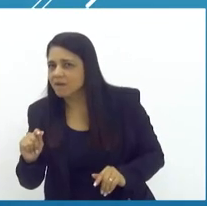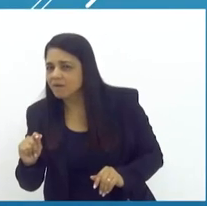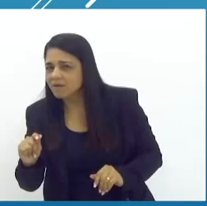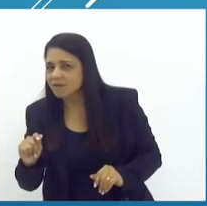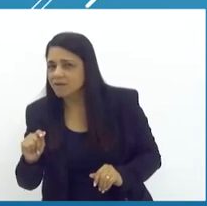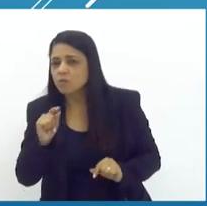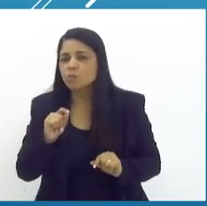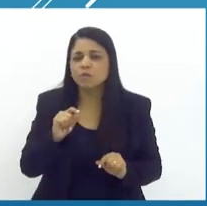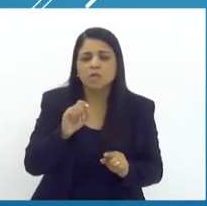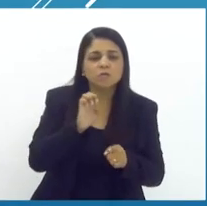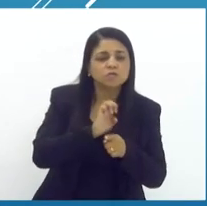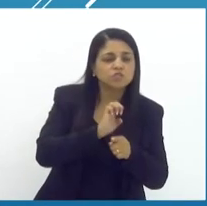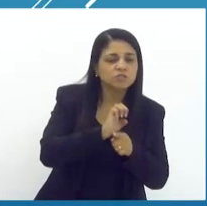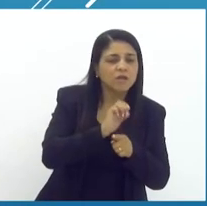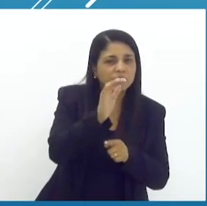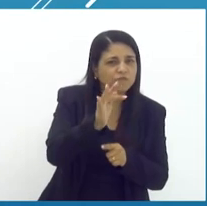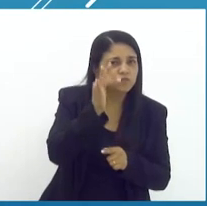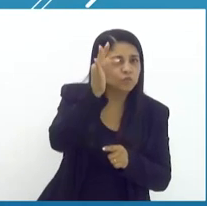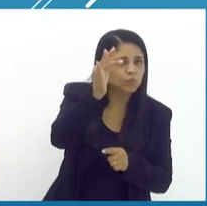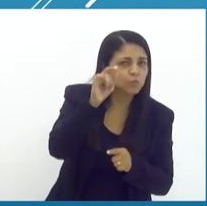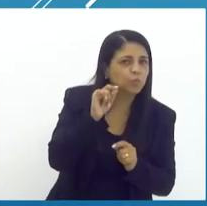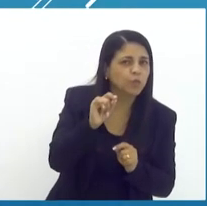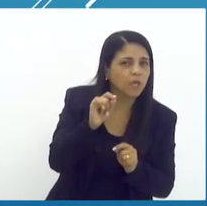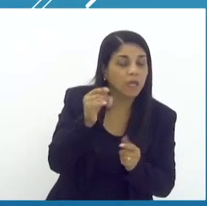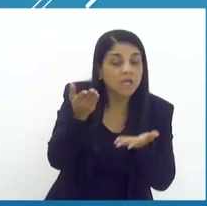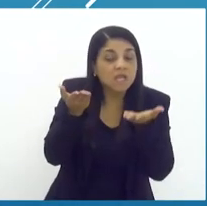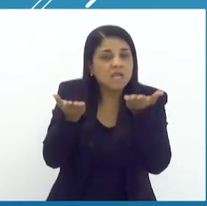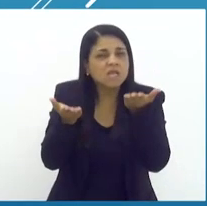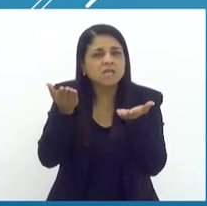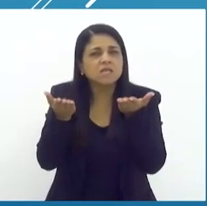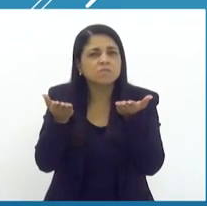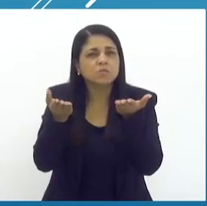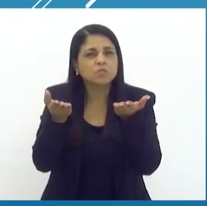o que é que a gente tá construindo com o futuro é equilíbrio